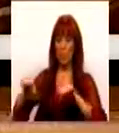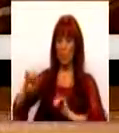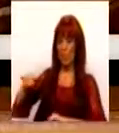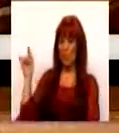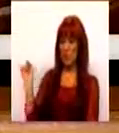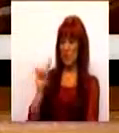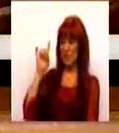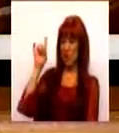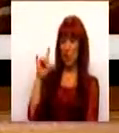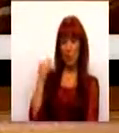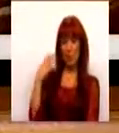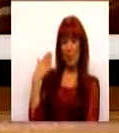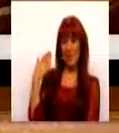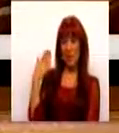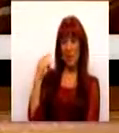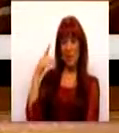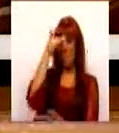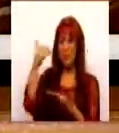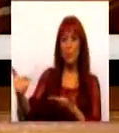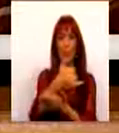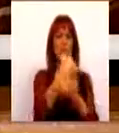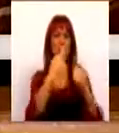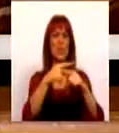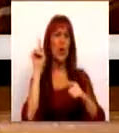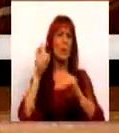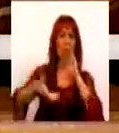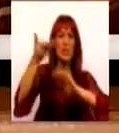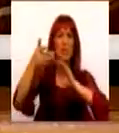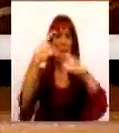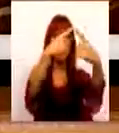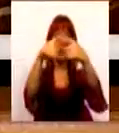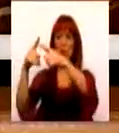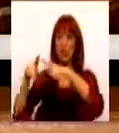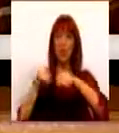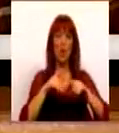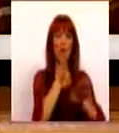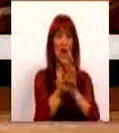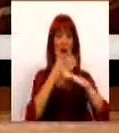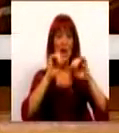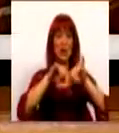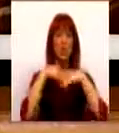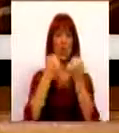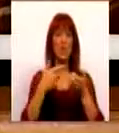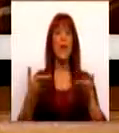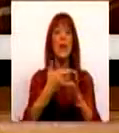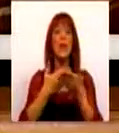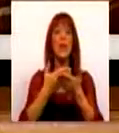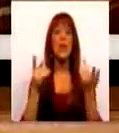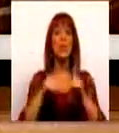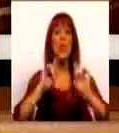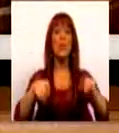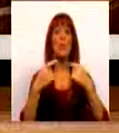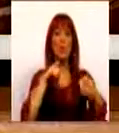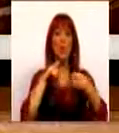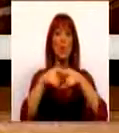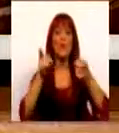primeiro semestre de 2017, a auscultação aos mais relevantes e diversificados agentes sociais, económicos e depois